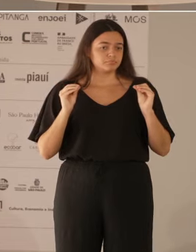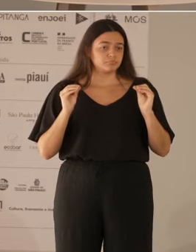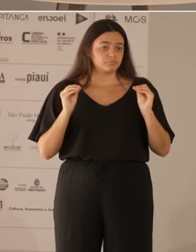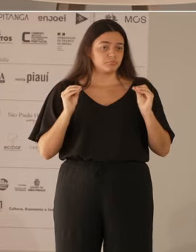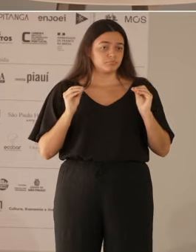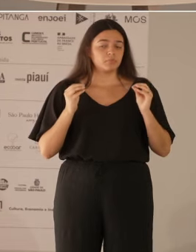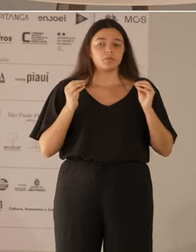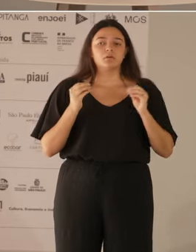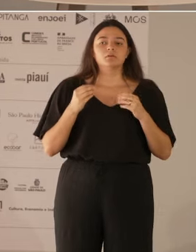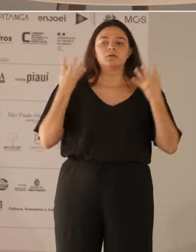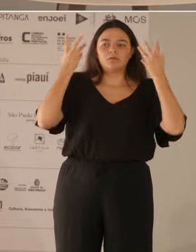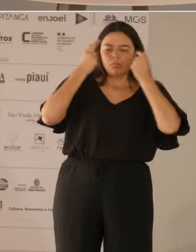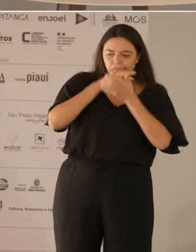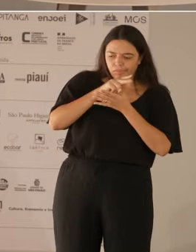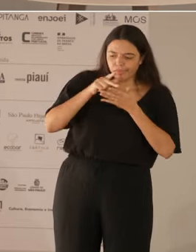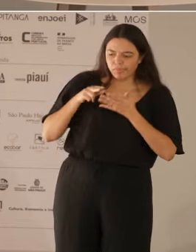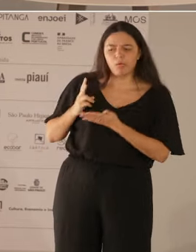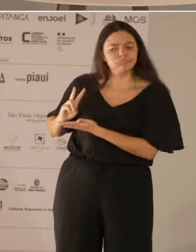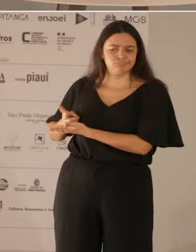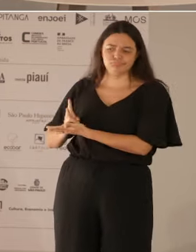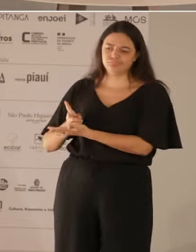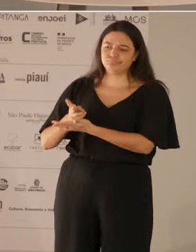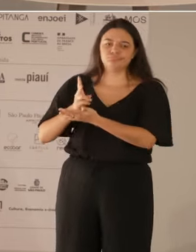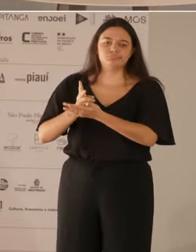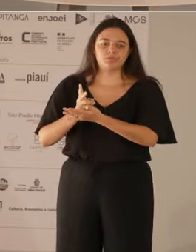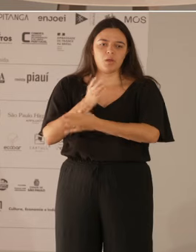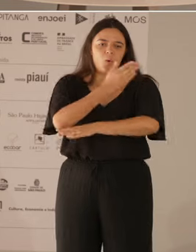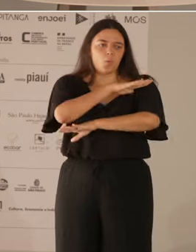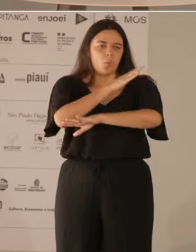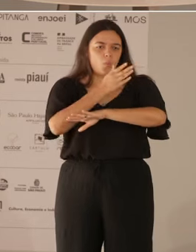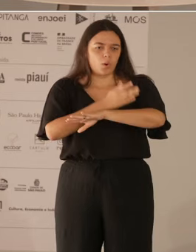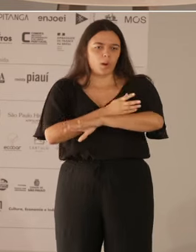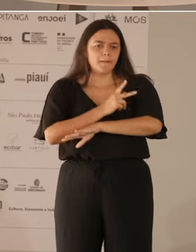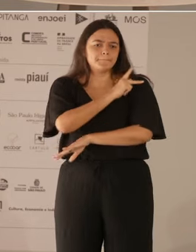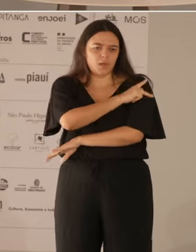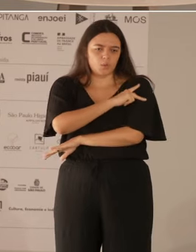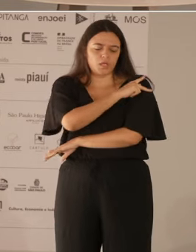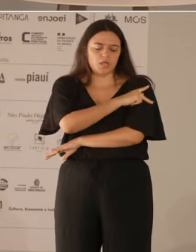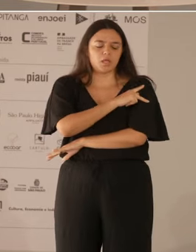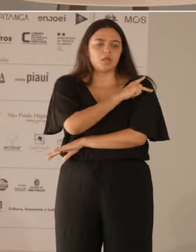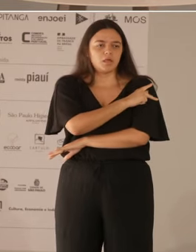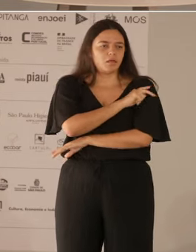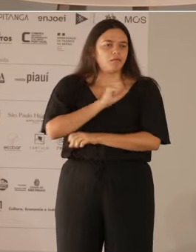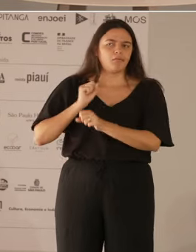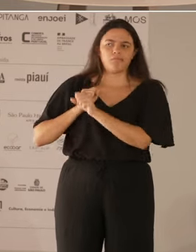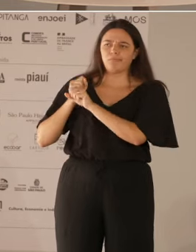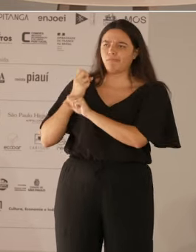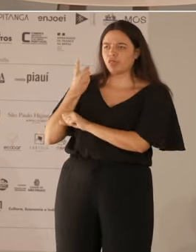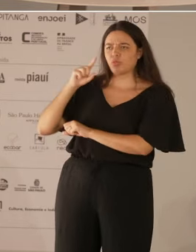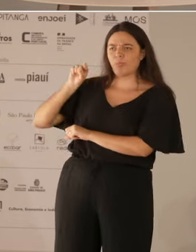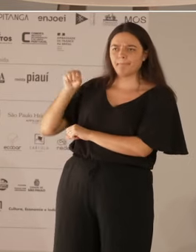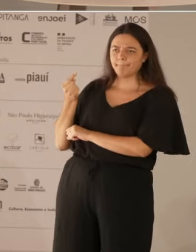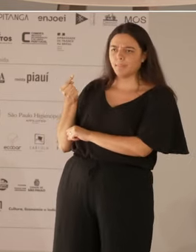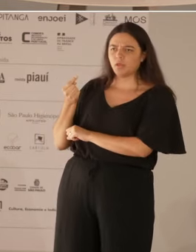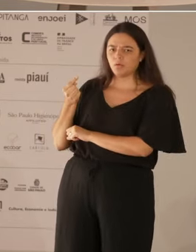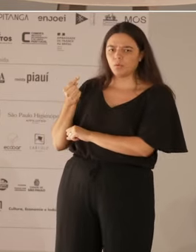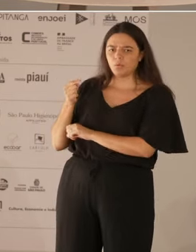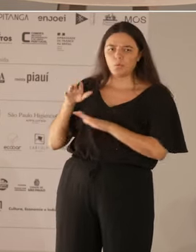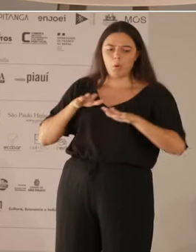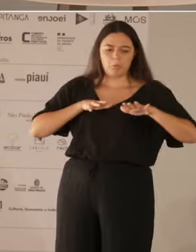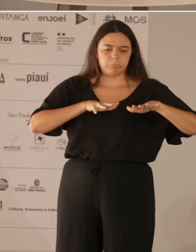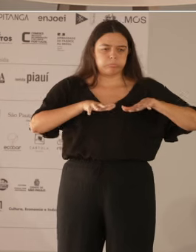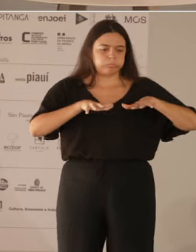animais estavam aí antes, a Serra da Capivara era mar há milhões de anos atrás, e, né, os movimentos